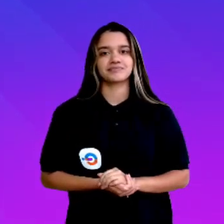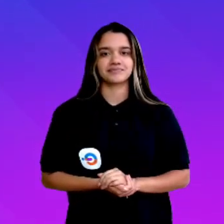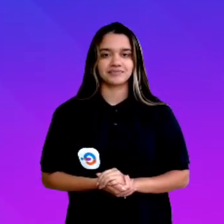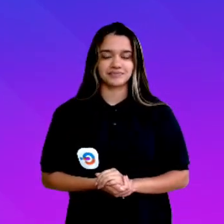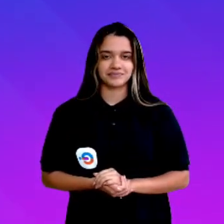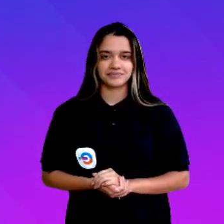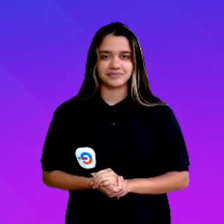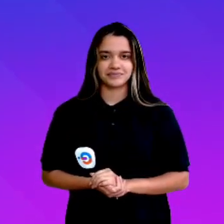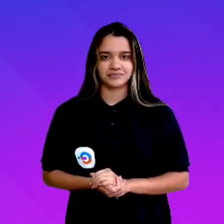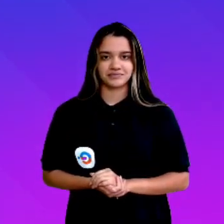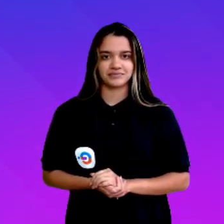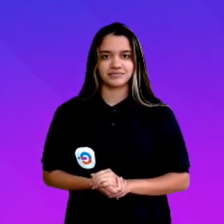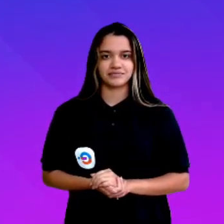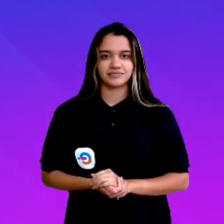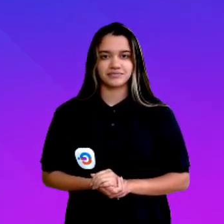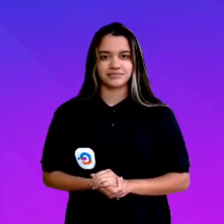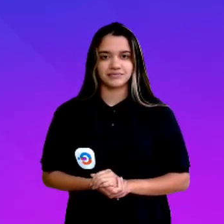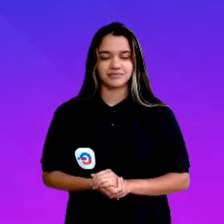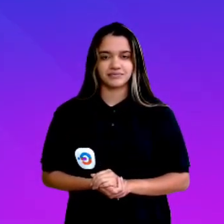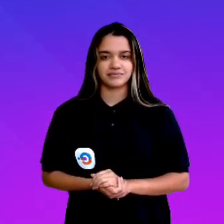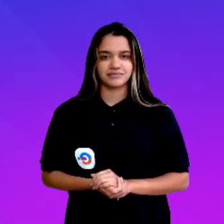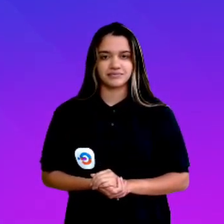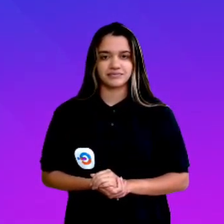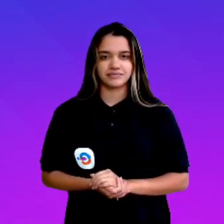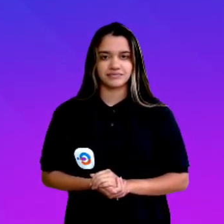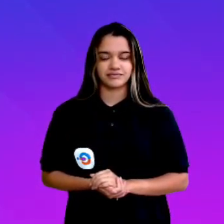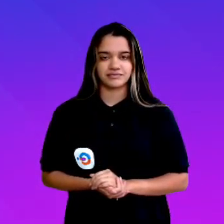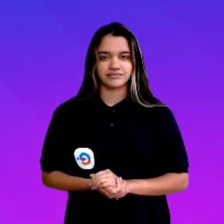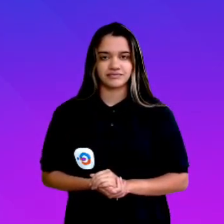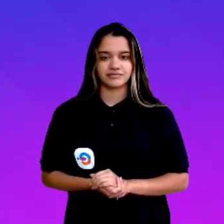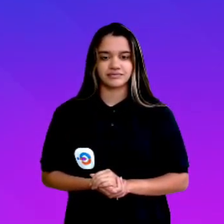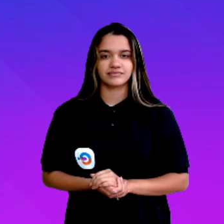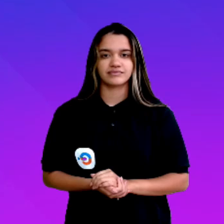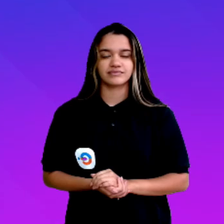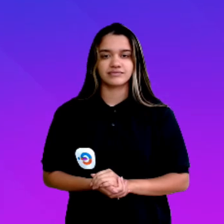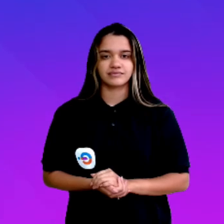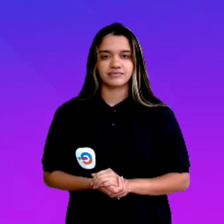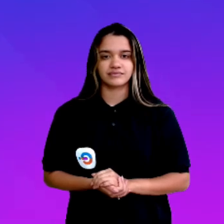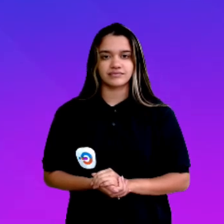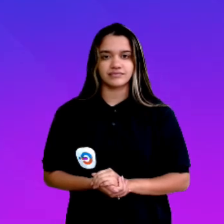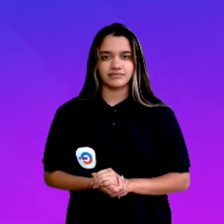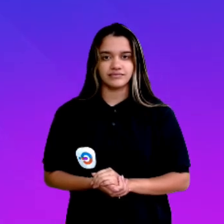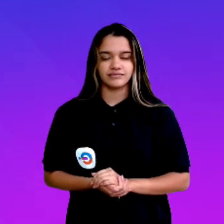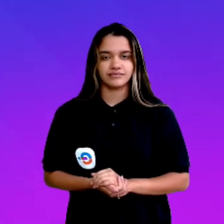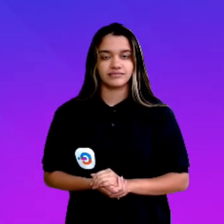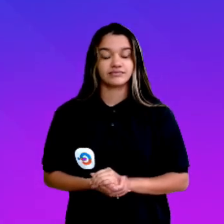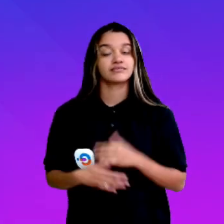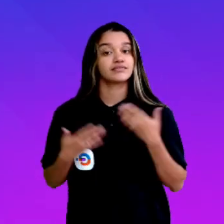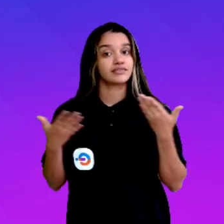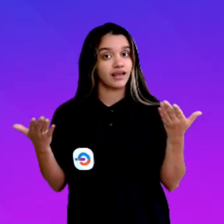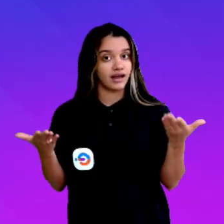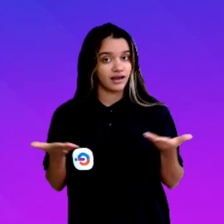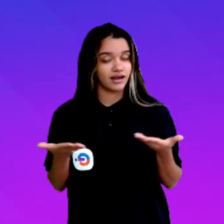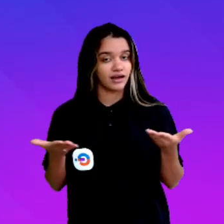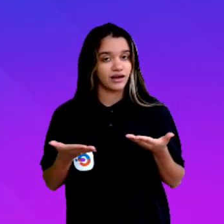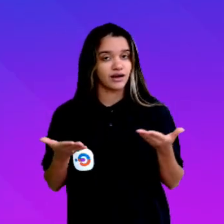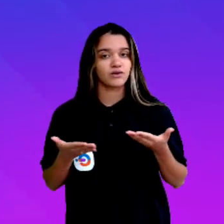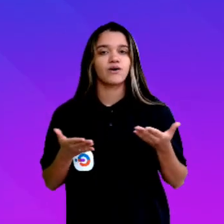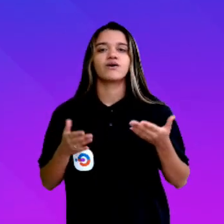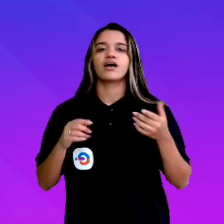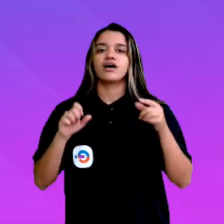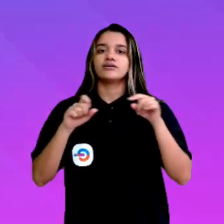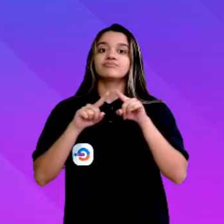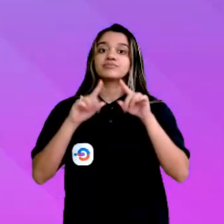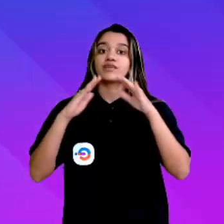10 metros, 6 metros, 2 metros, 2 metros e 8 metros. Logo, a medida do contorno dessa